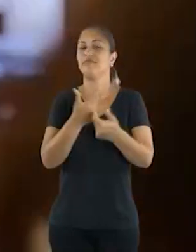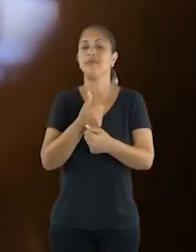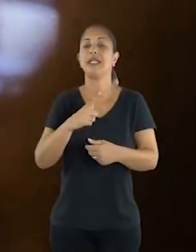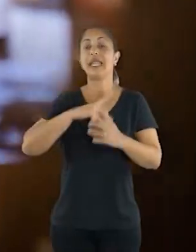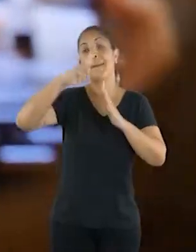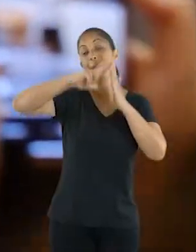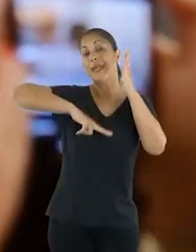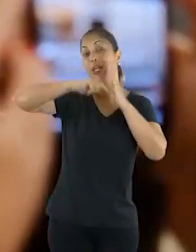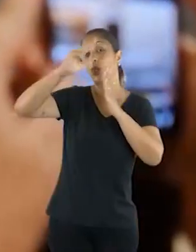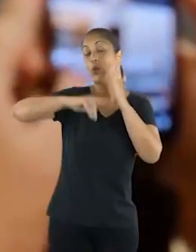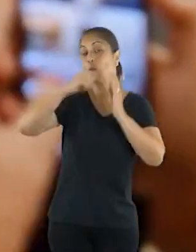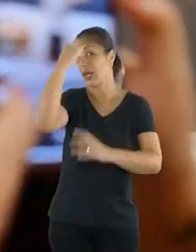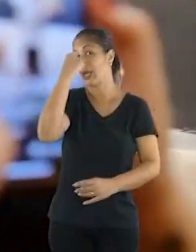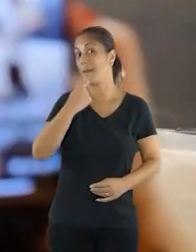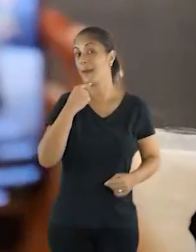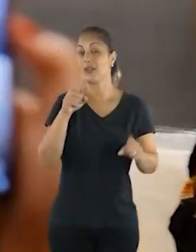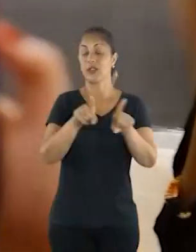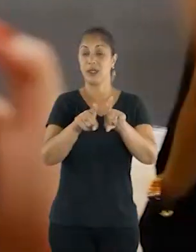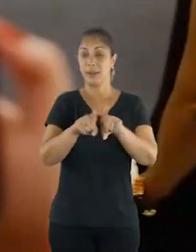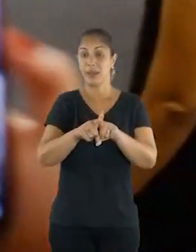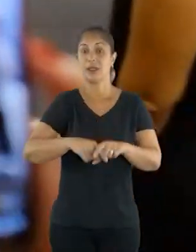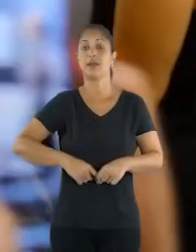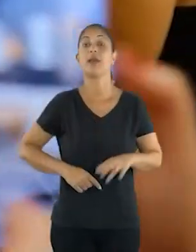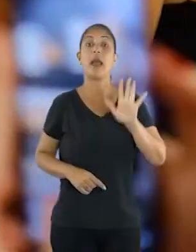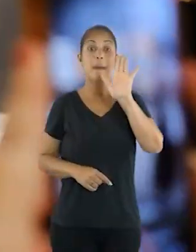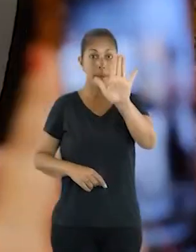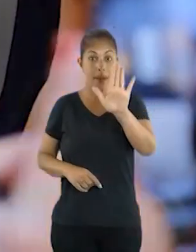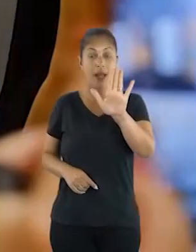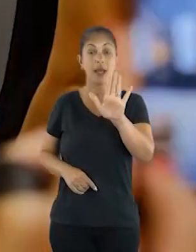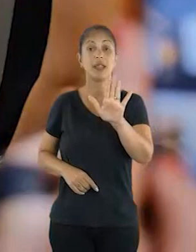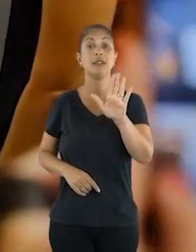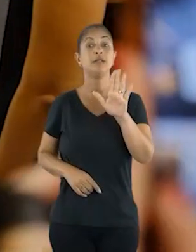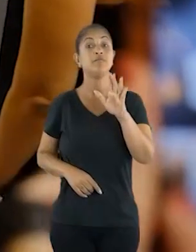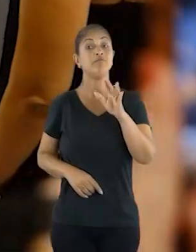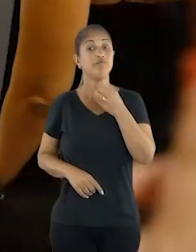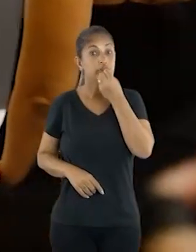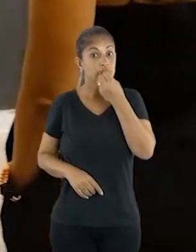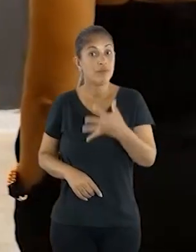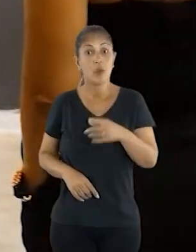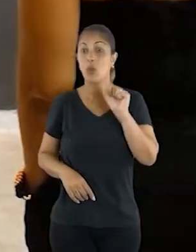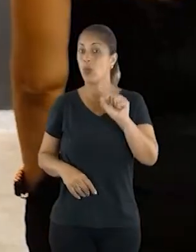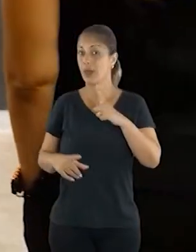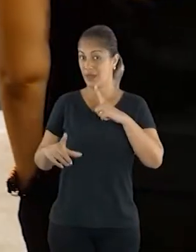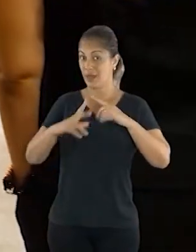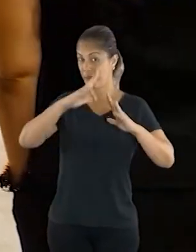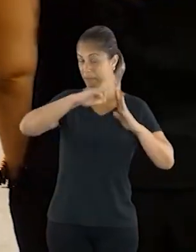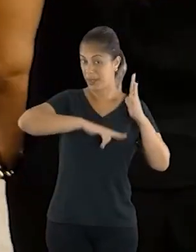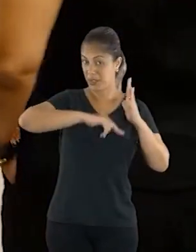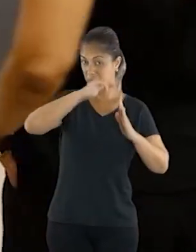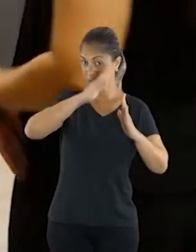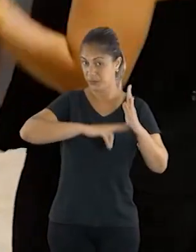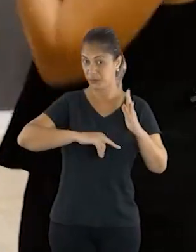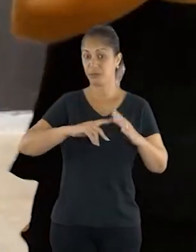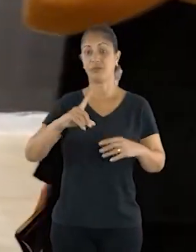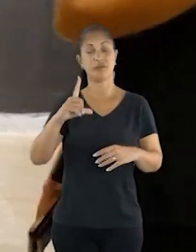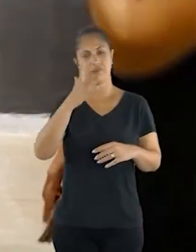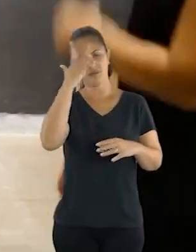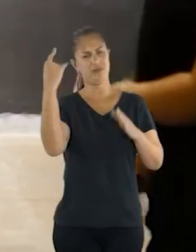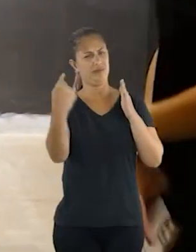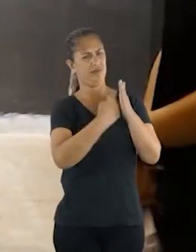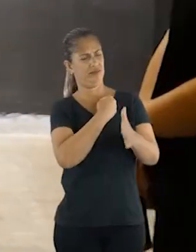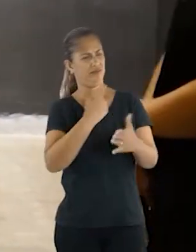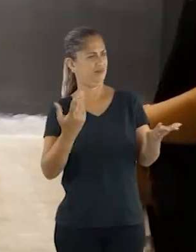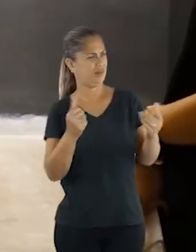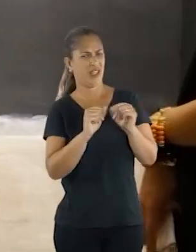tem a pintura e a gravura. E o incrível é que a gente tem a pintura, as pessoas me perguntam, mas ele